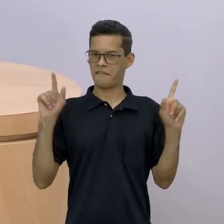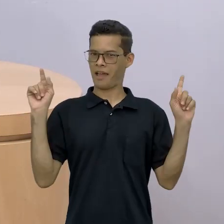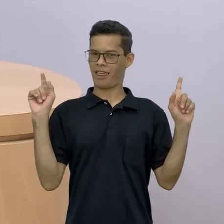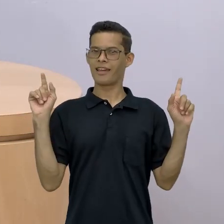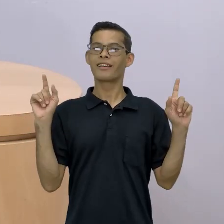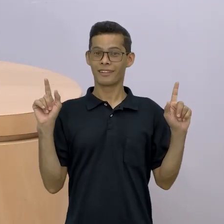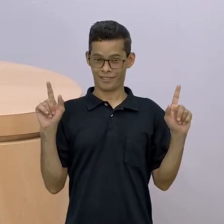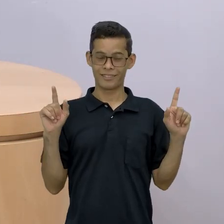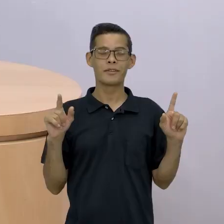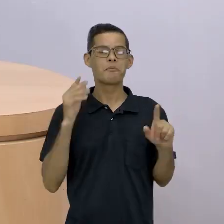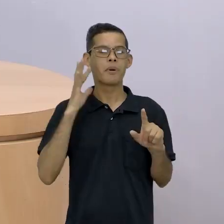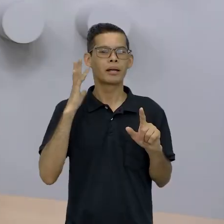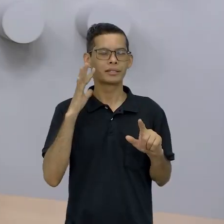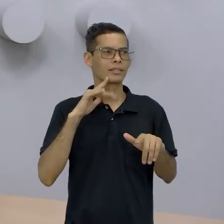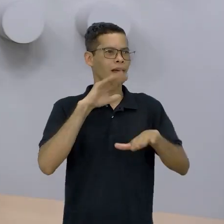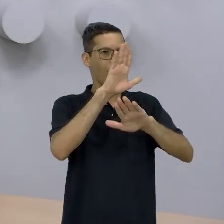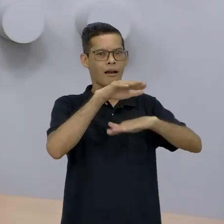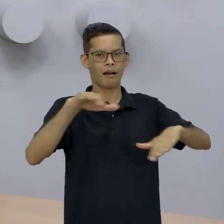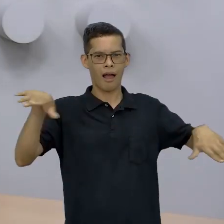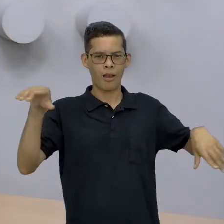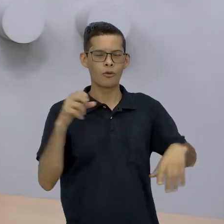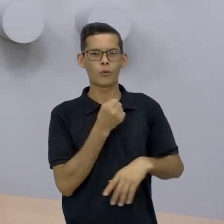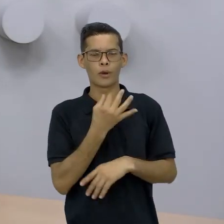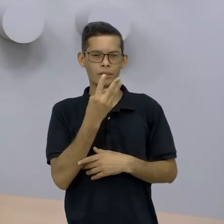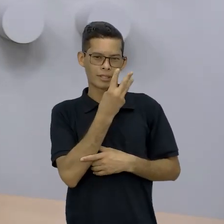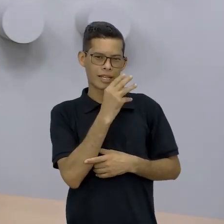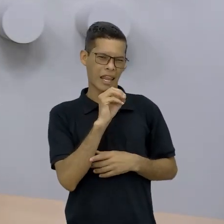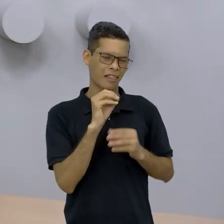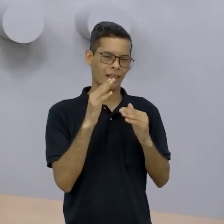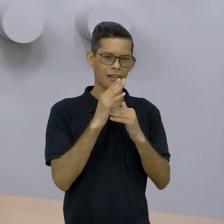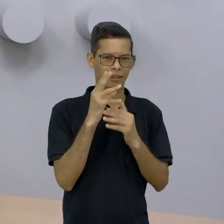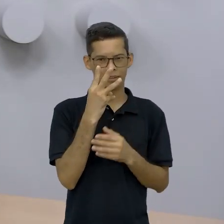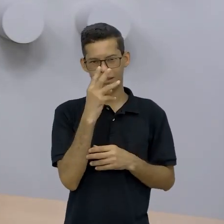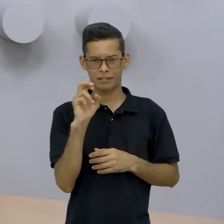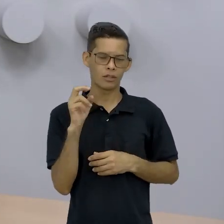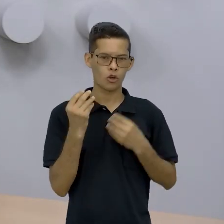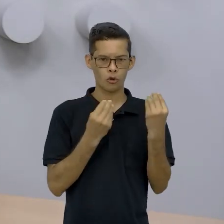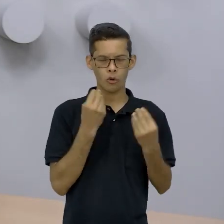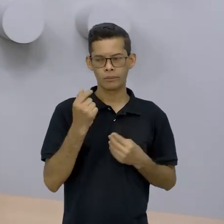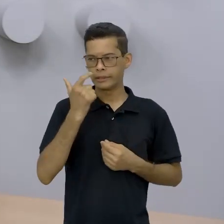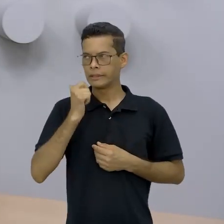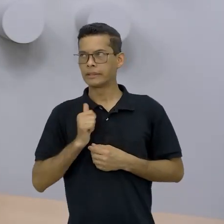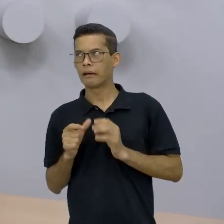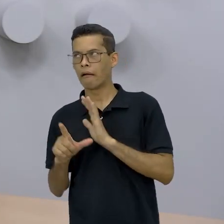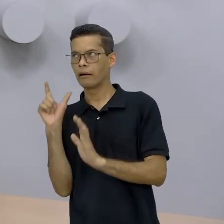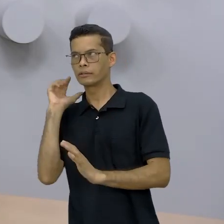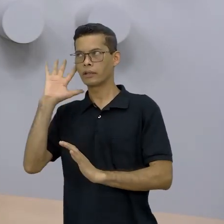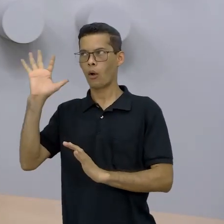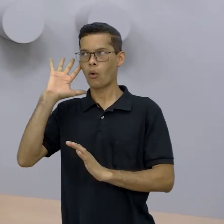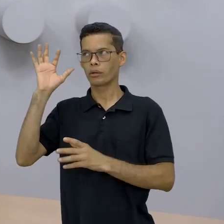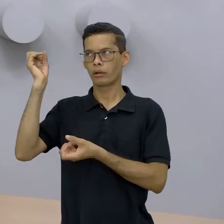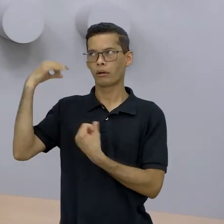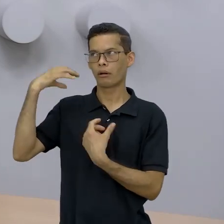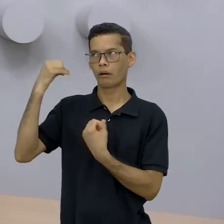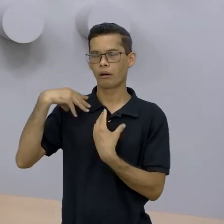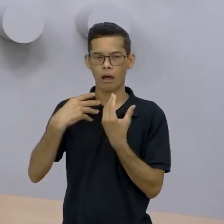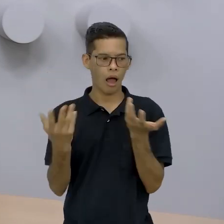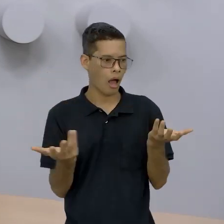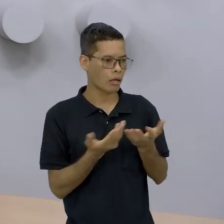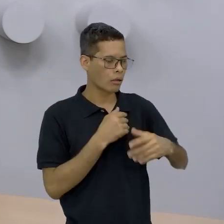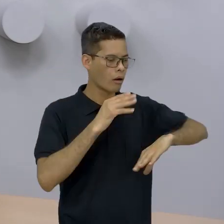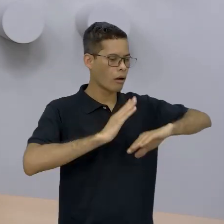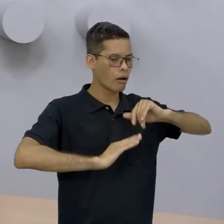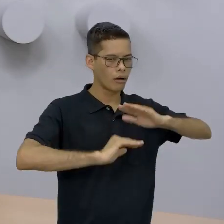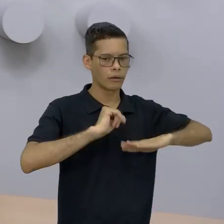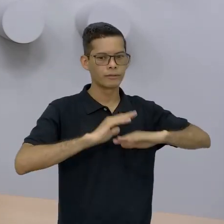35 adolescentes, né? E ali é que ele vai desenvolver o diálogo entre a teoria e a ambientação e a